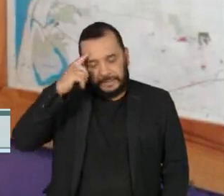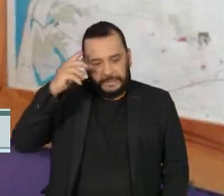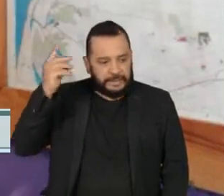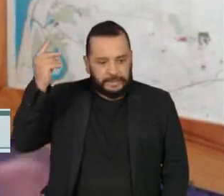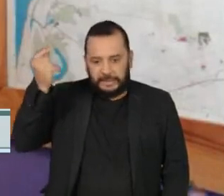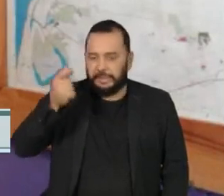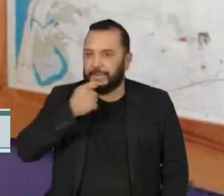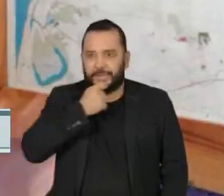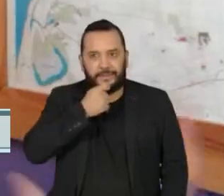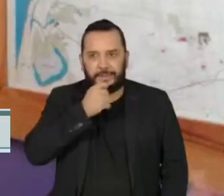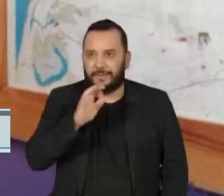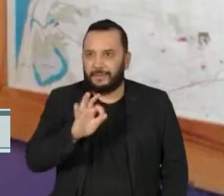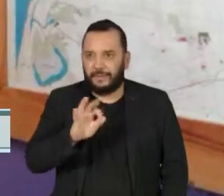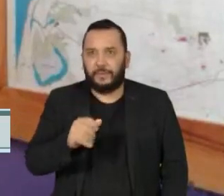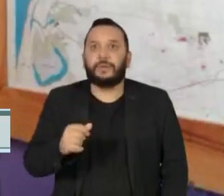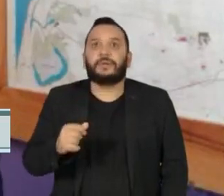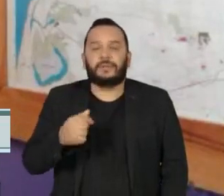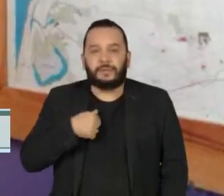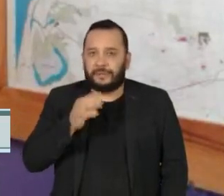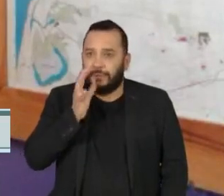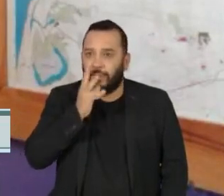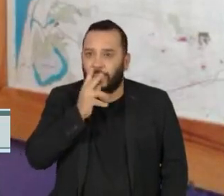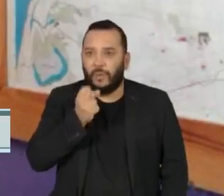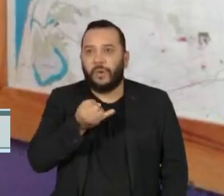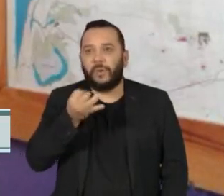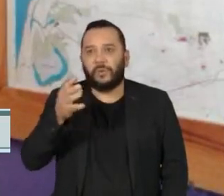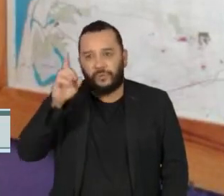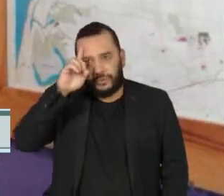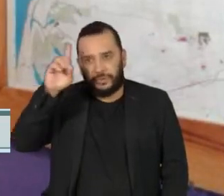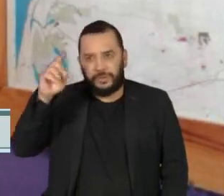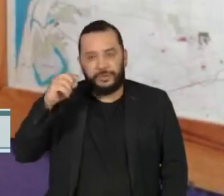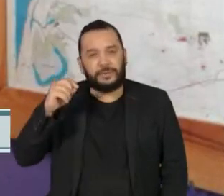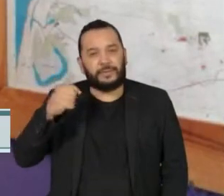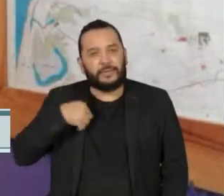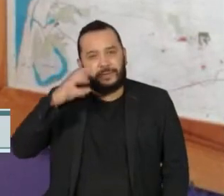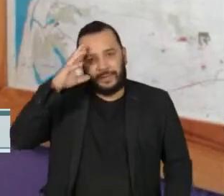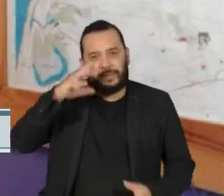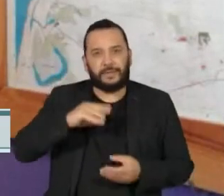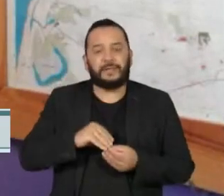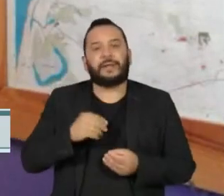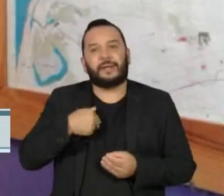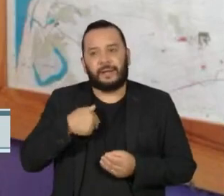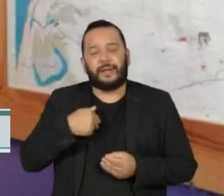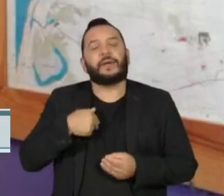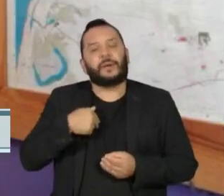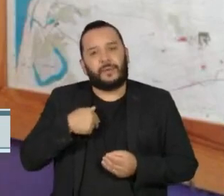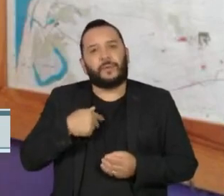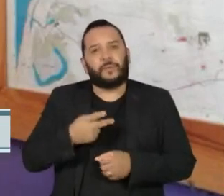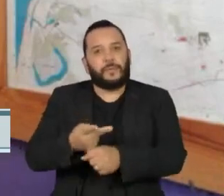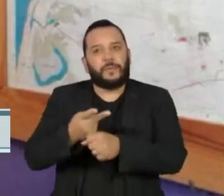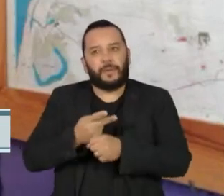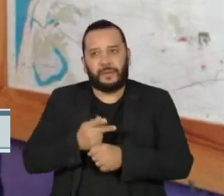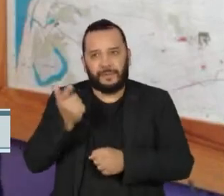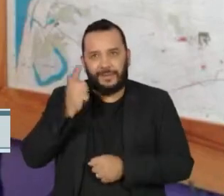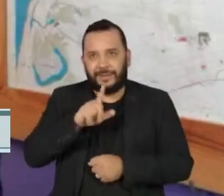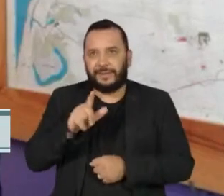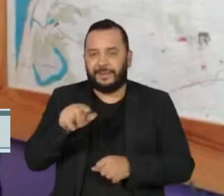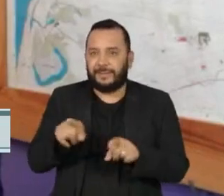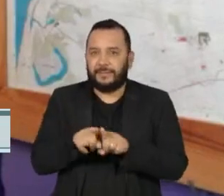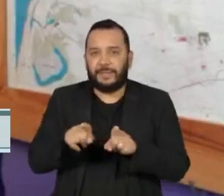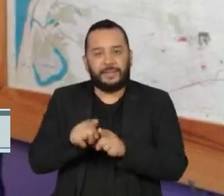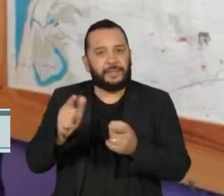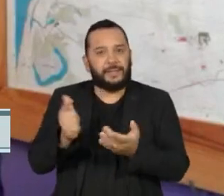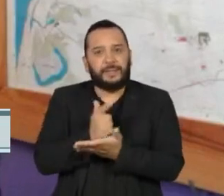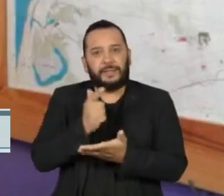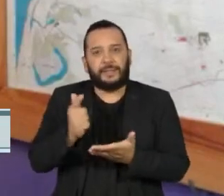demorou alguns dias para eu me dar conta, né, que tinha sido premiada não só na categoria de poesia, mas também de livro do ano. Eu